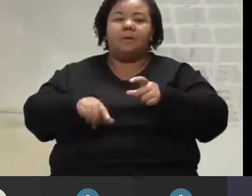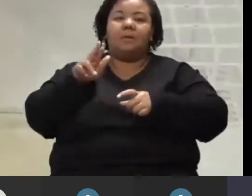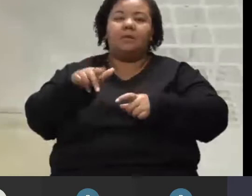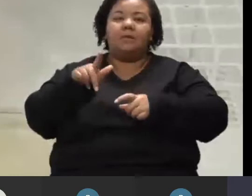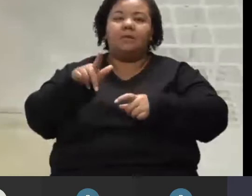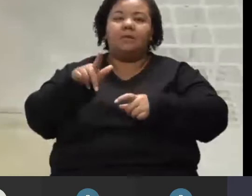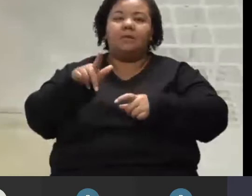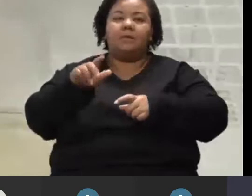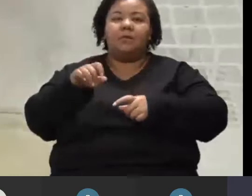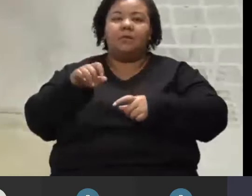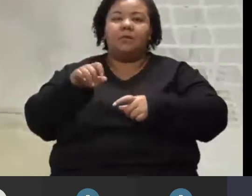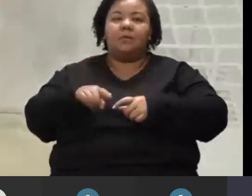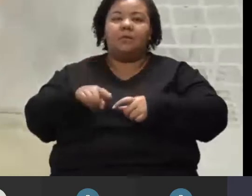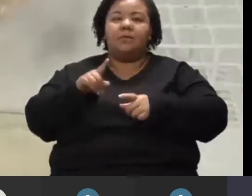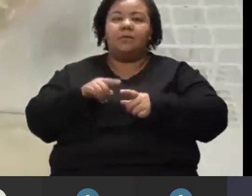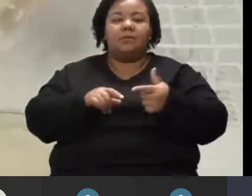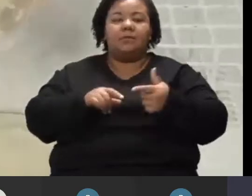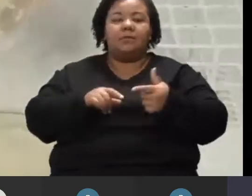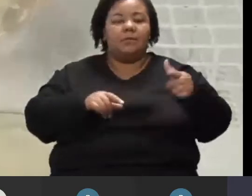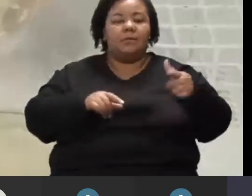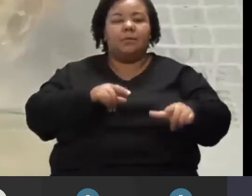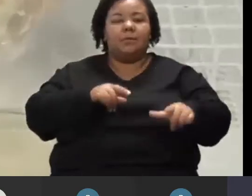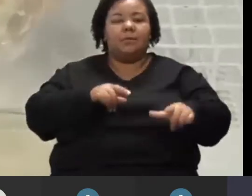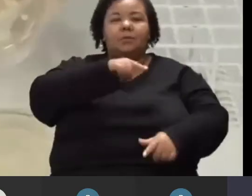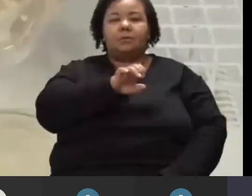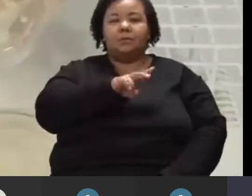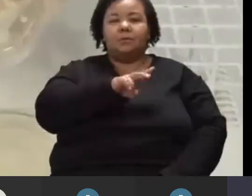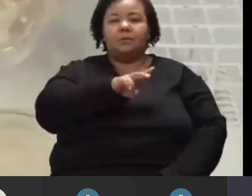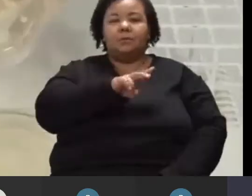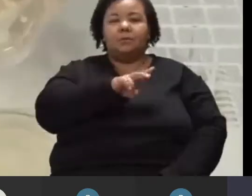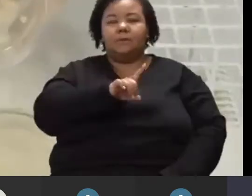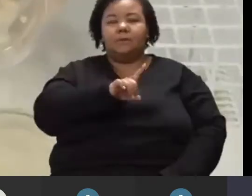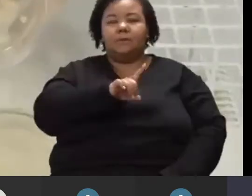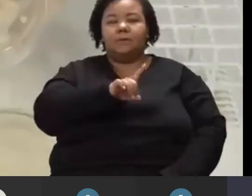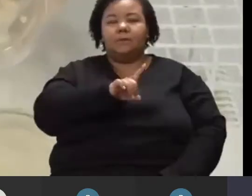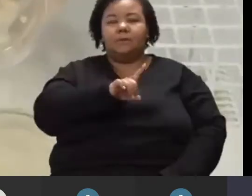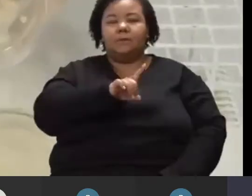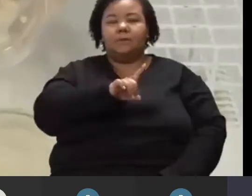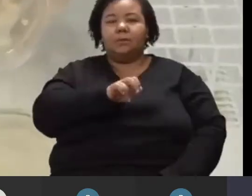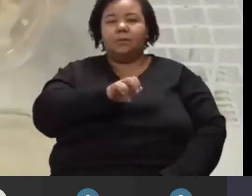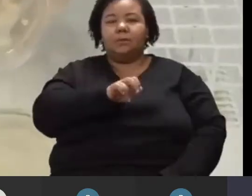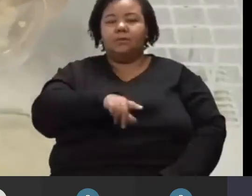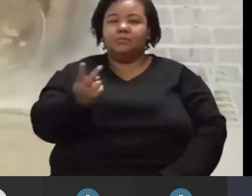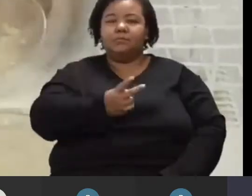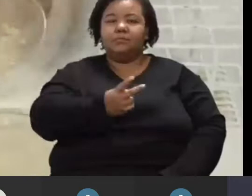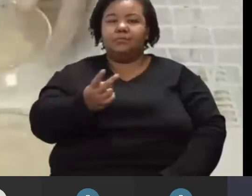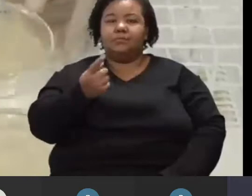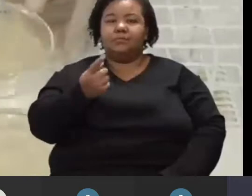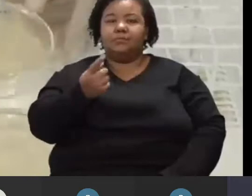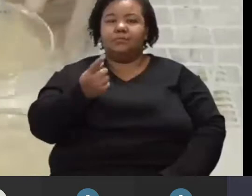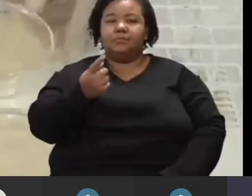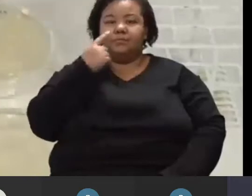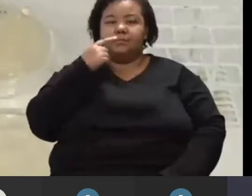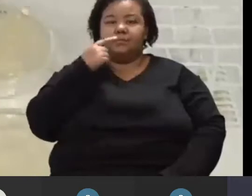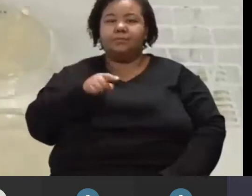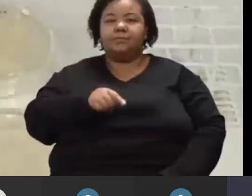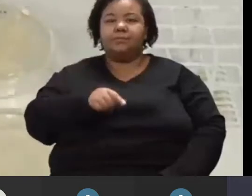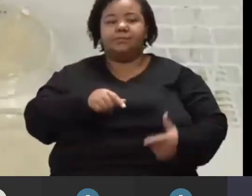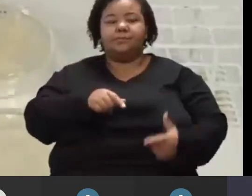bolor, tanto com fungo leveduriforme. Então, esse é o fungo filamentoso, reparem nos filamentos, e a outra imagem é o